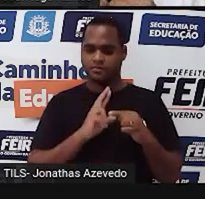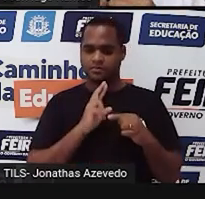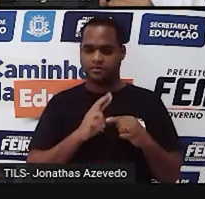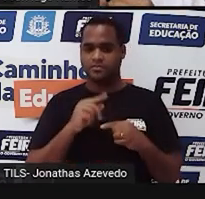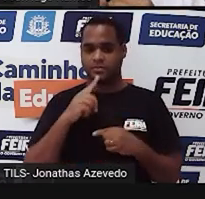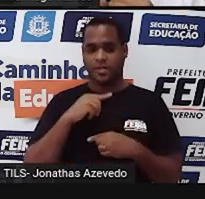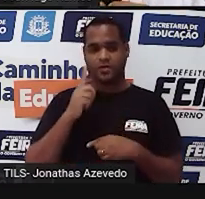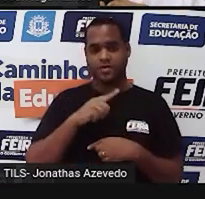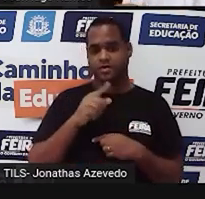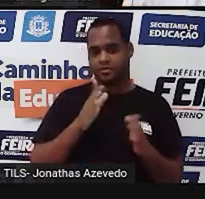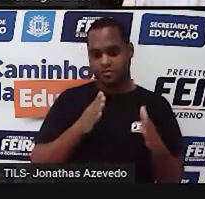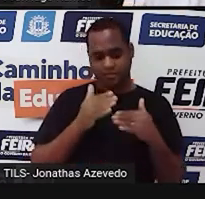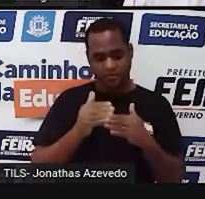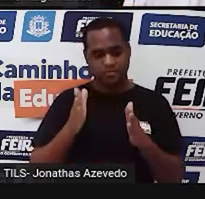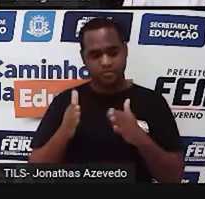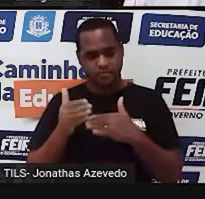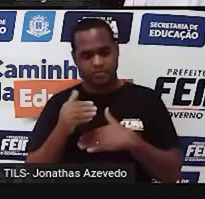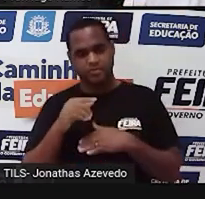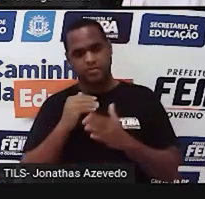né?